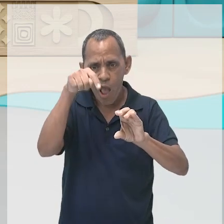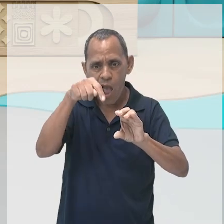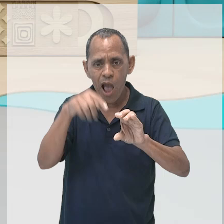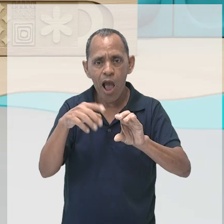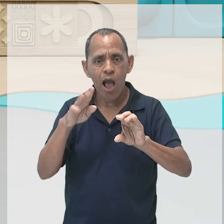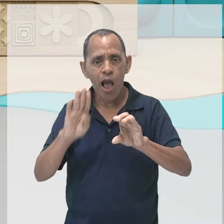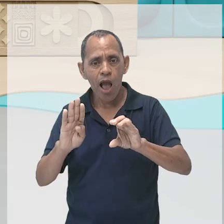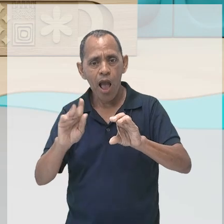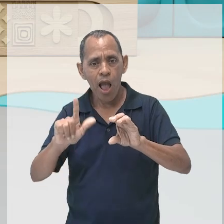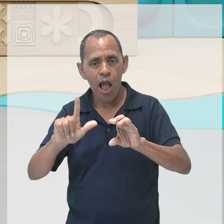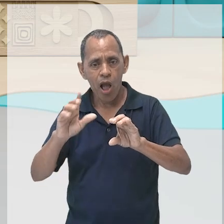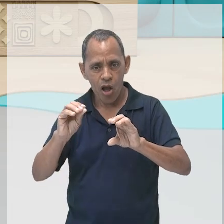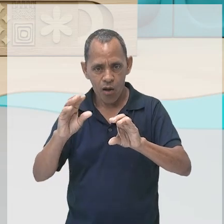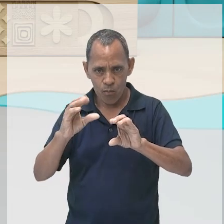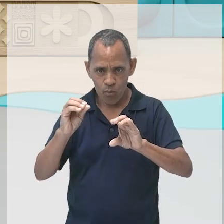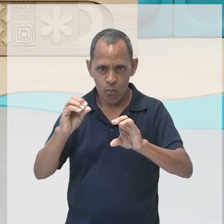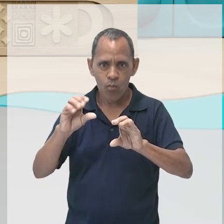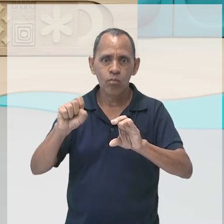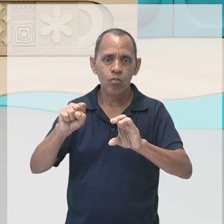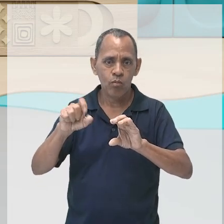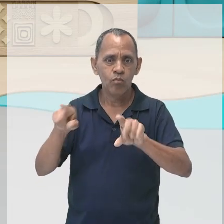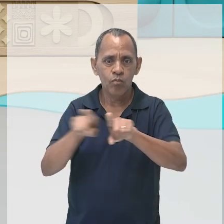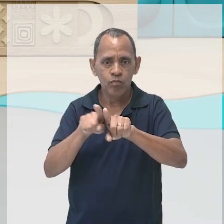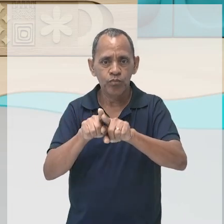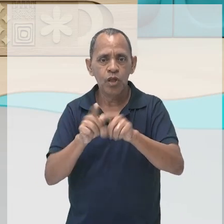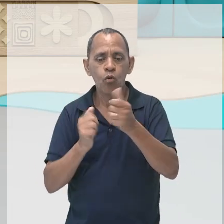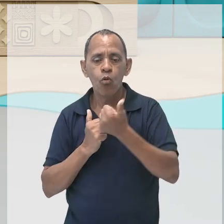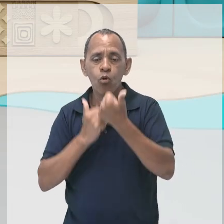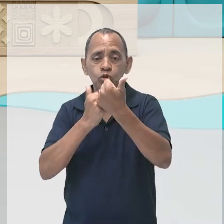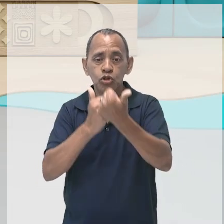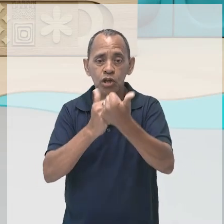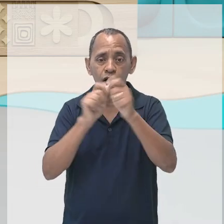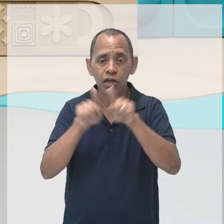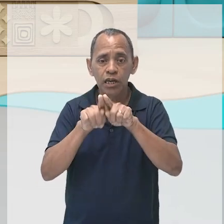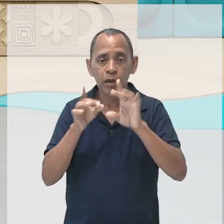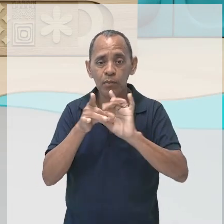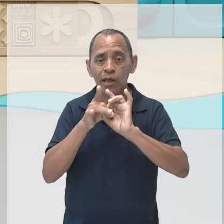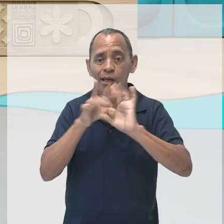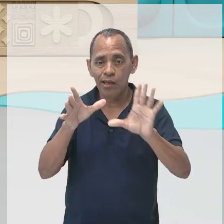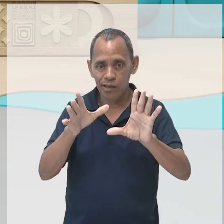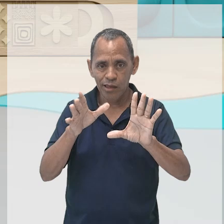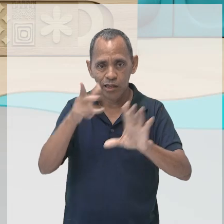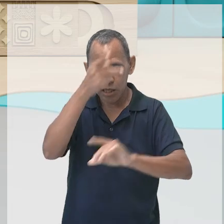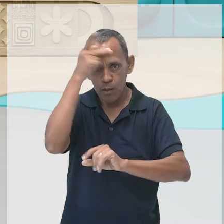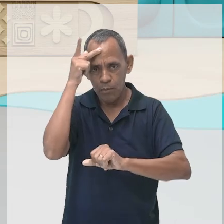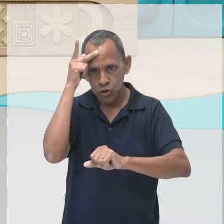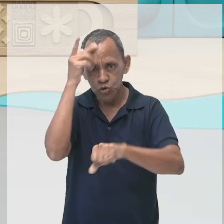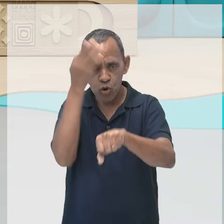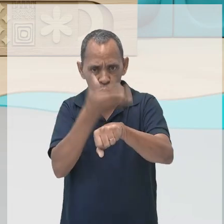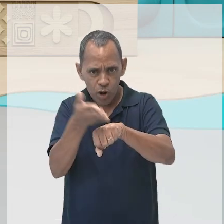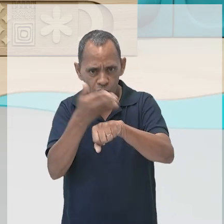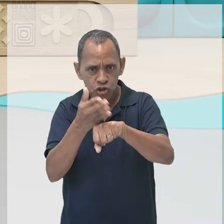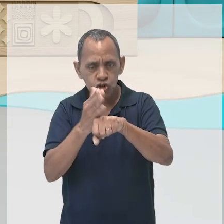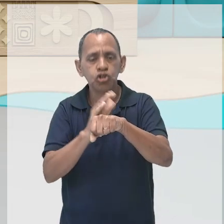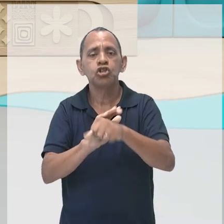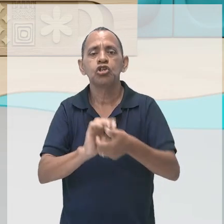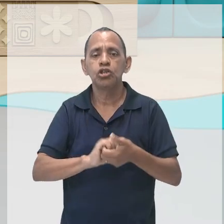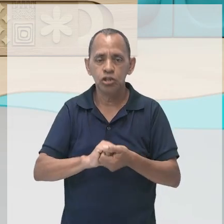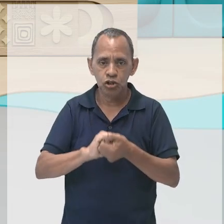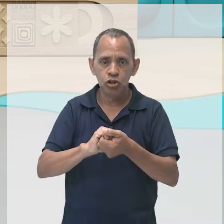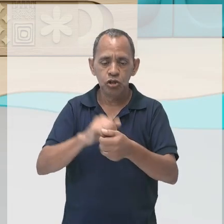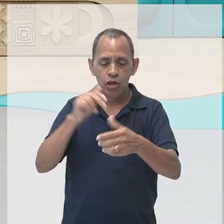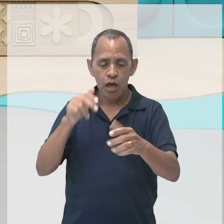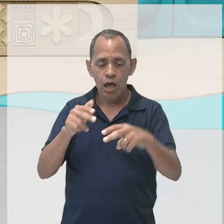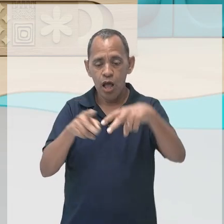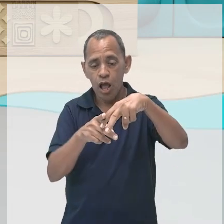figura, né? Que vão auxiliar ali, permitindo que o praticante faça movimentos de elevação de